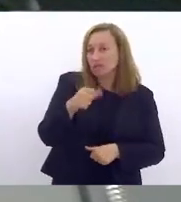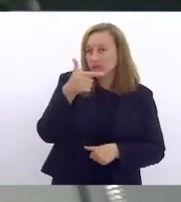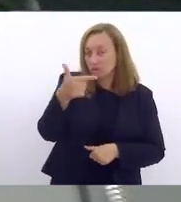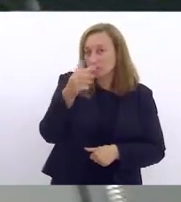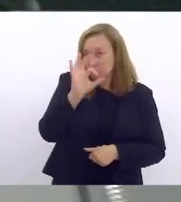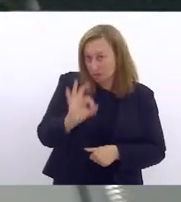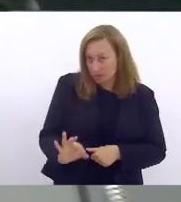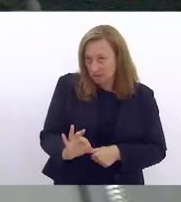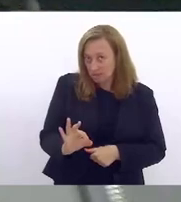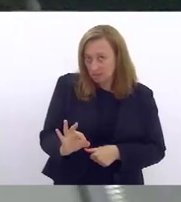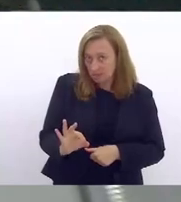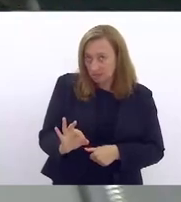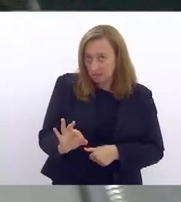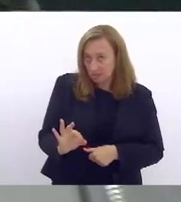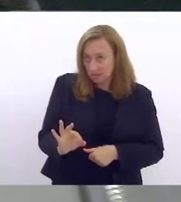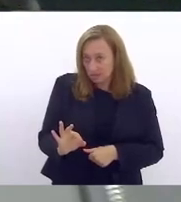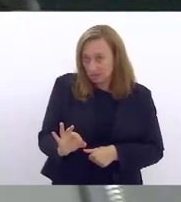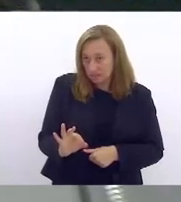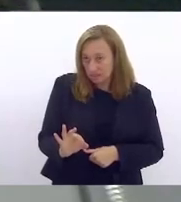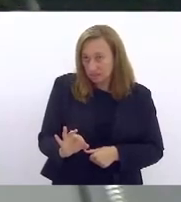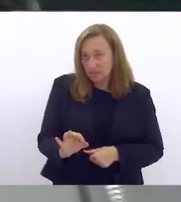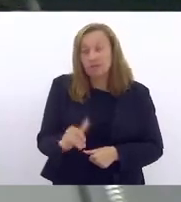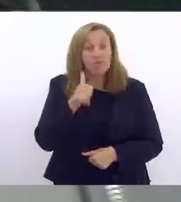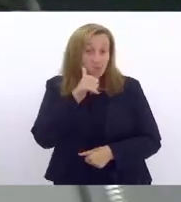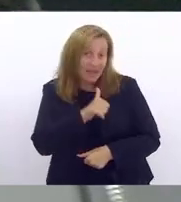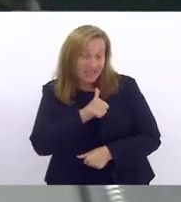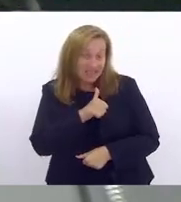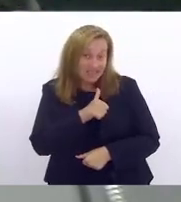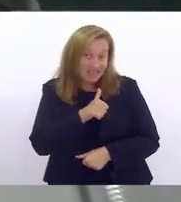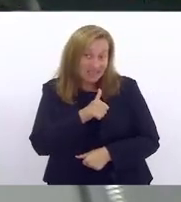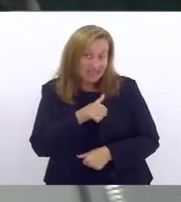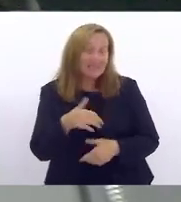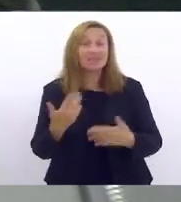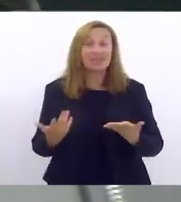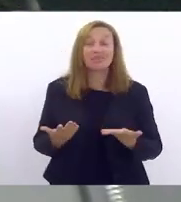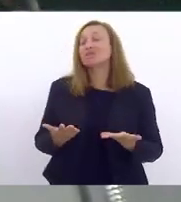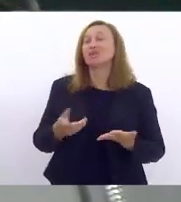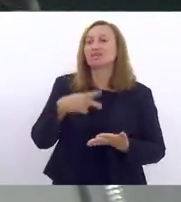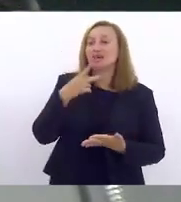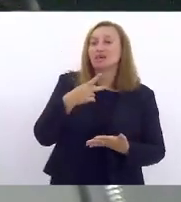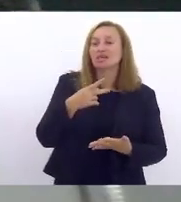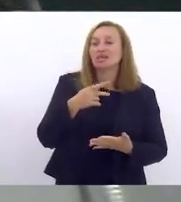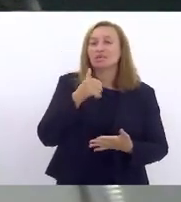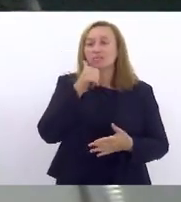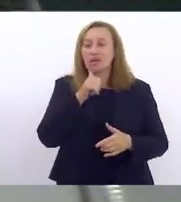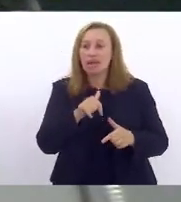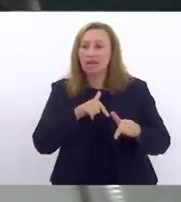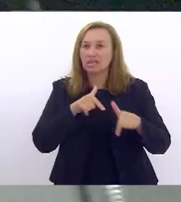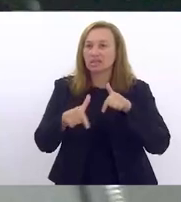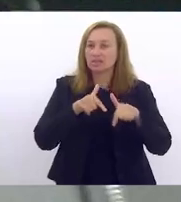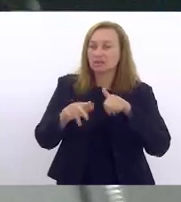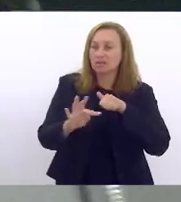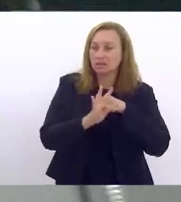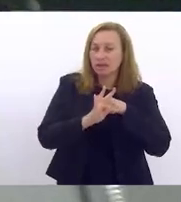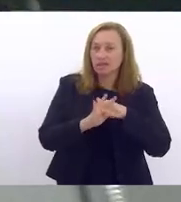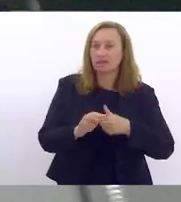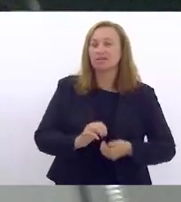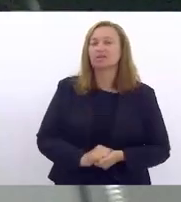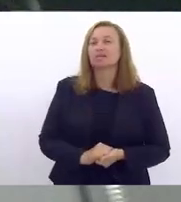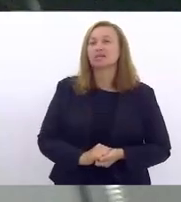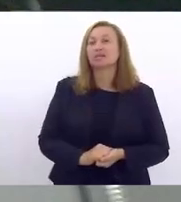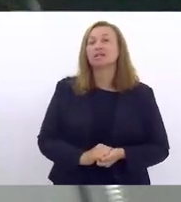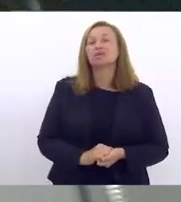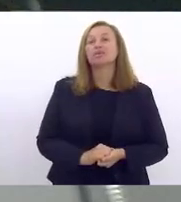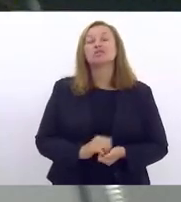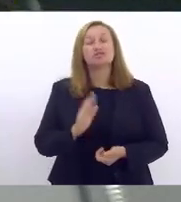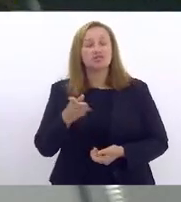82% desses trabalhadores técnicos são mulheres. Então, a gente está falando de trabalhadores técnicas. Então,